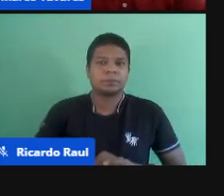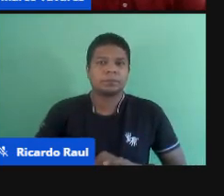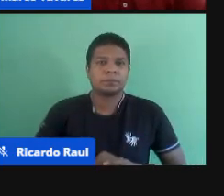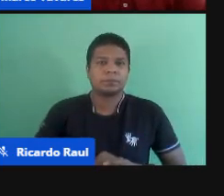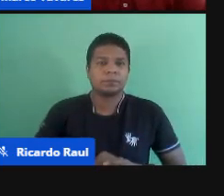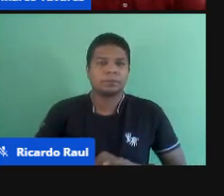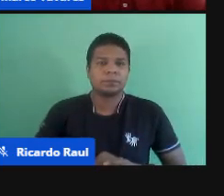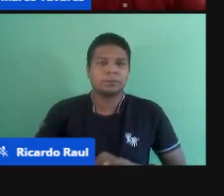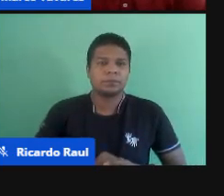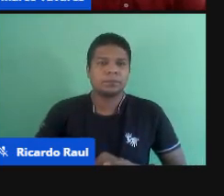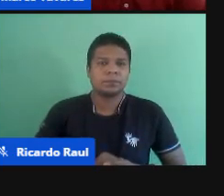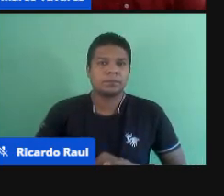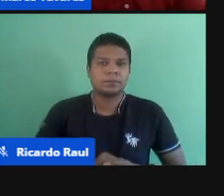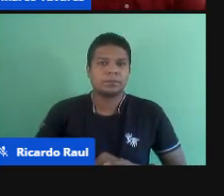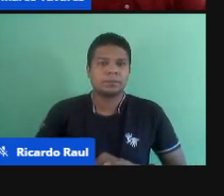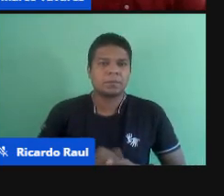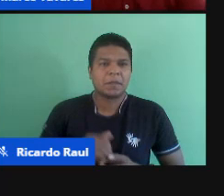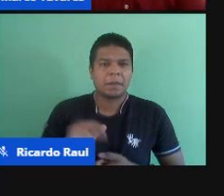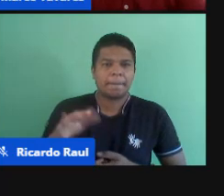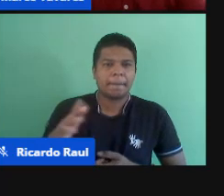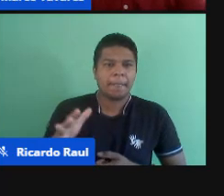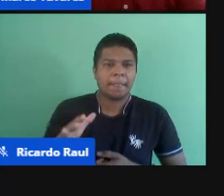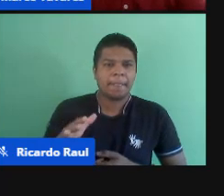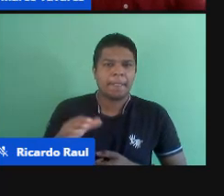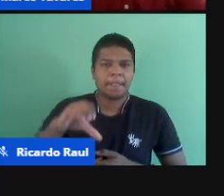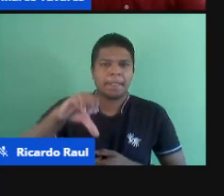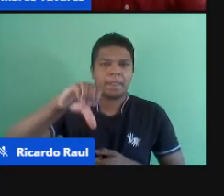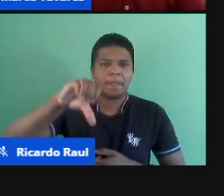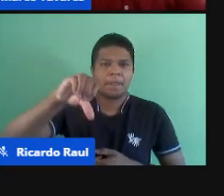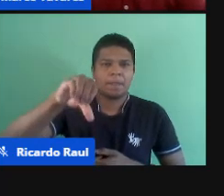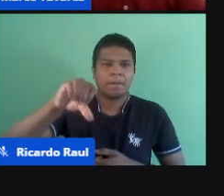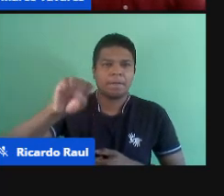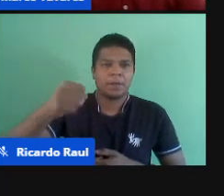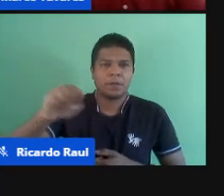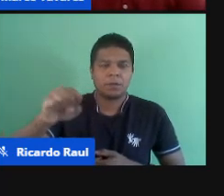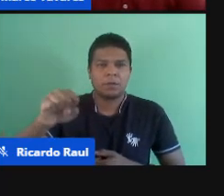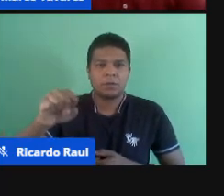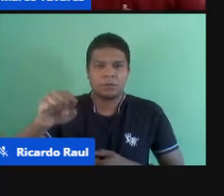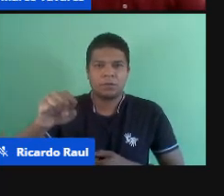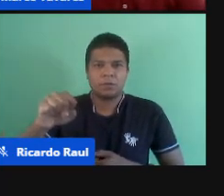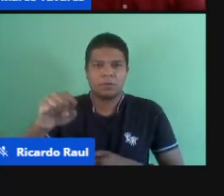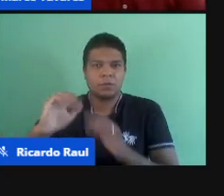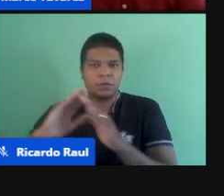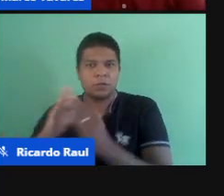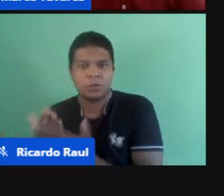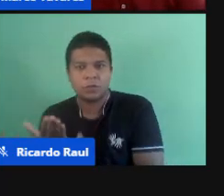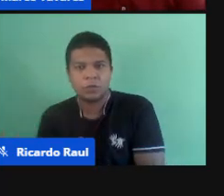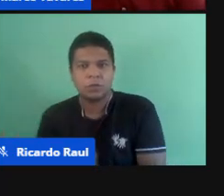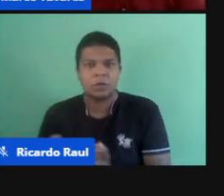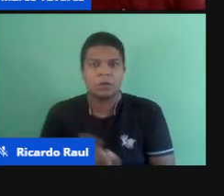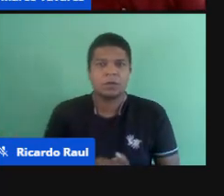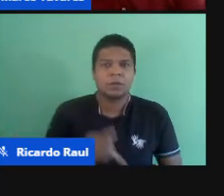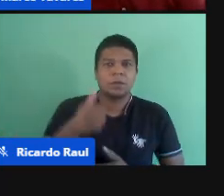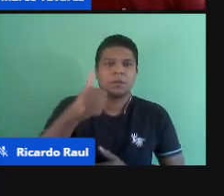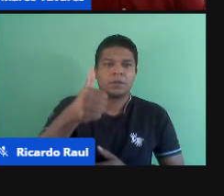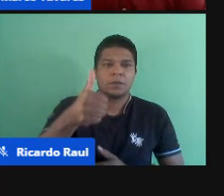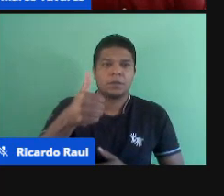ela possui aí cerca de 98 escolas e 104 EMEIs. E